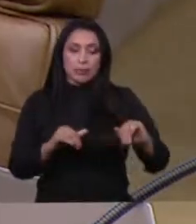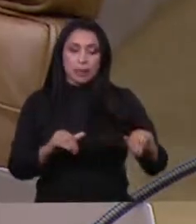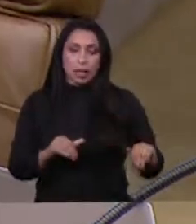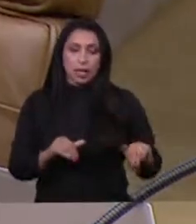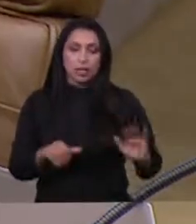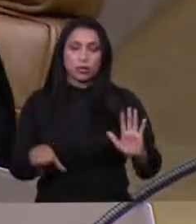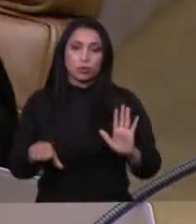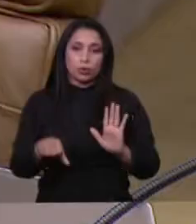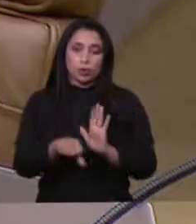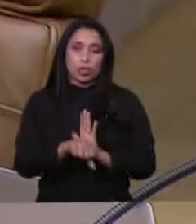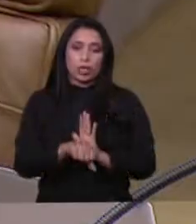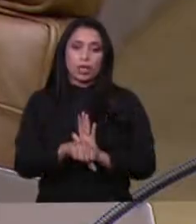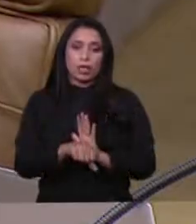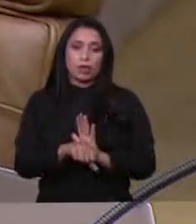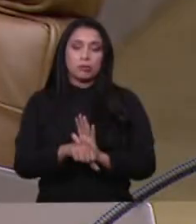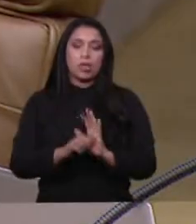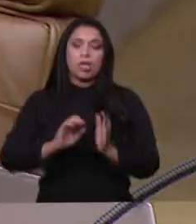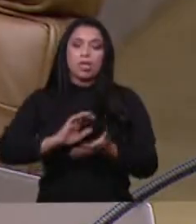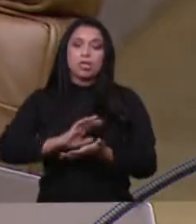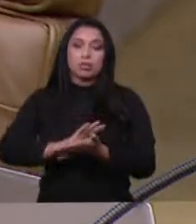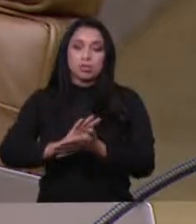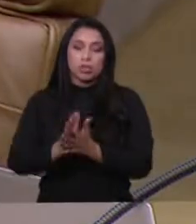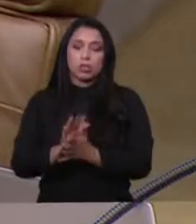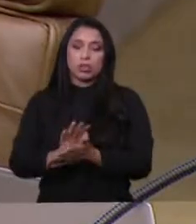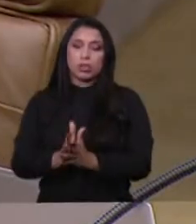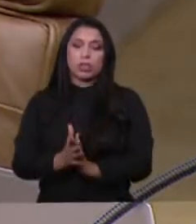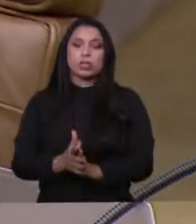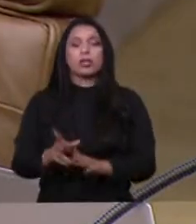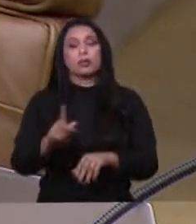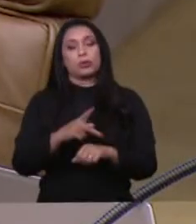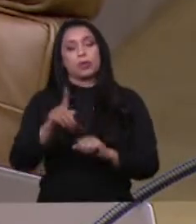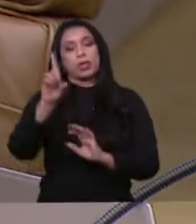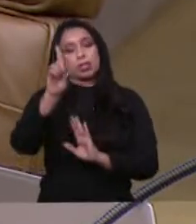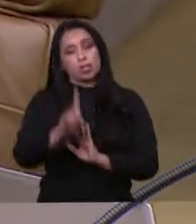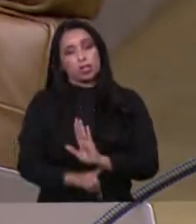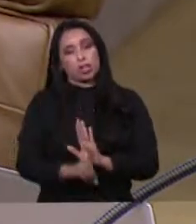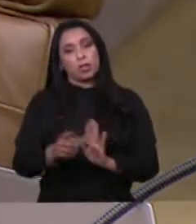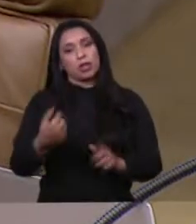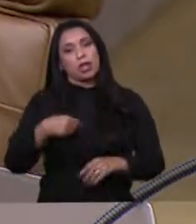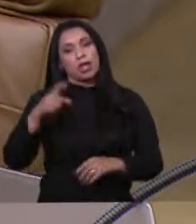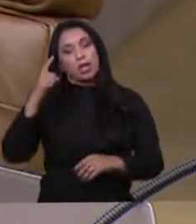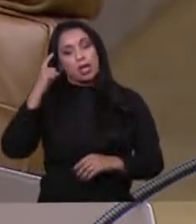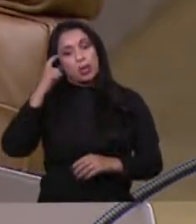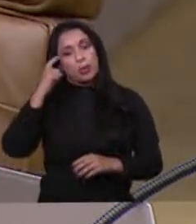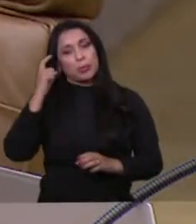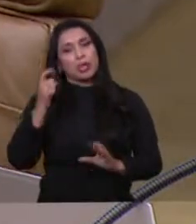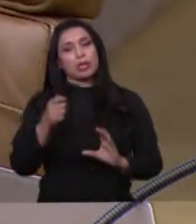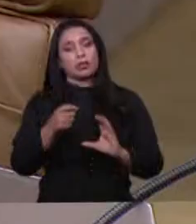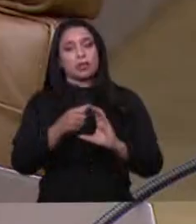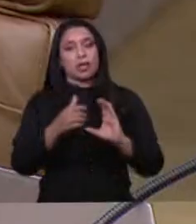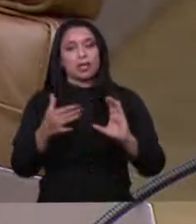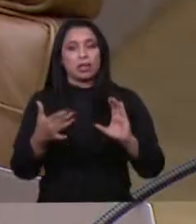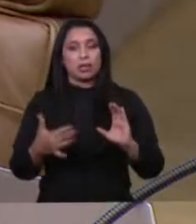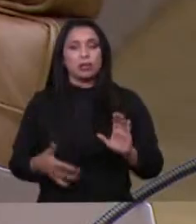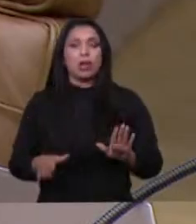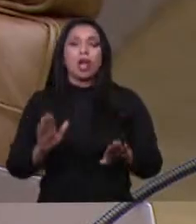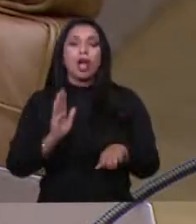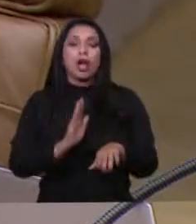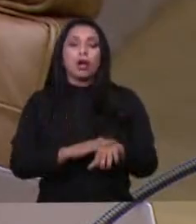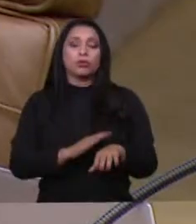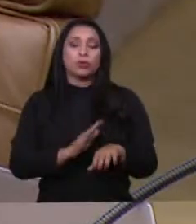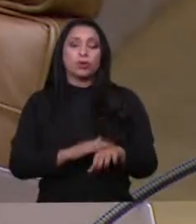do crime abolição do Estado Democrático de Direito, tenho para mim devidamente caracterizada a autoria e